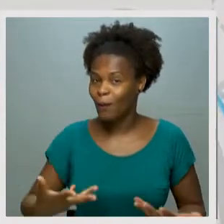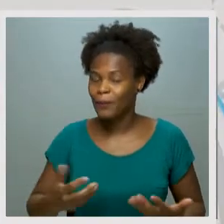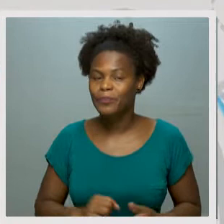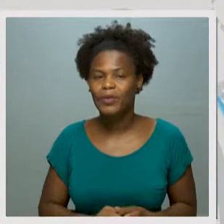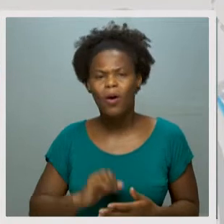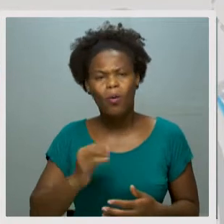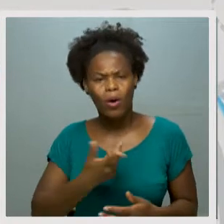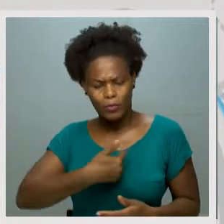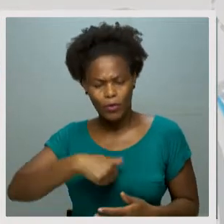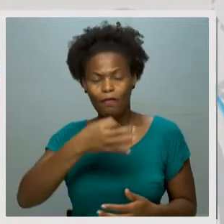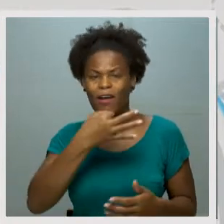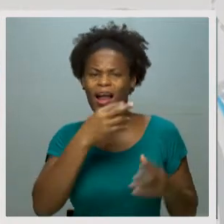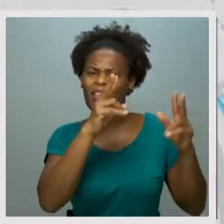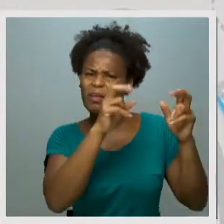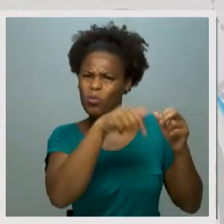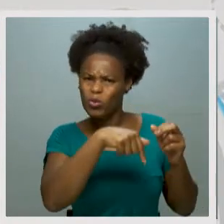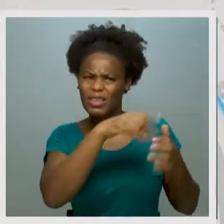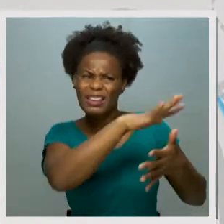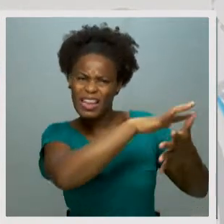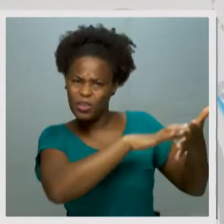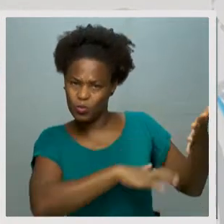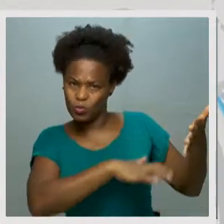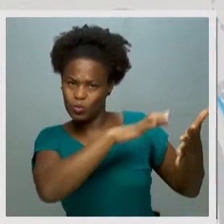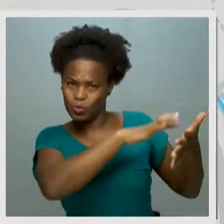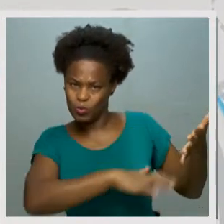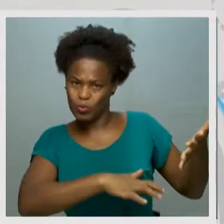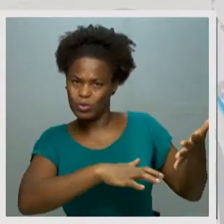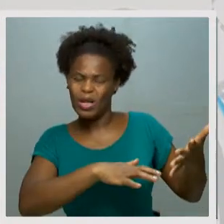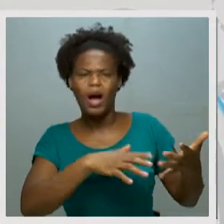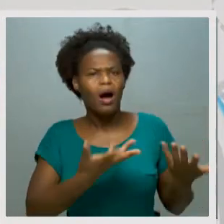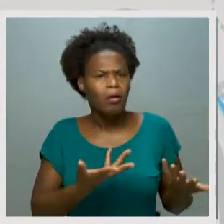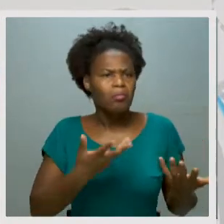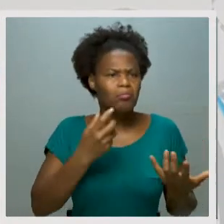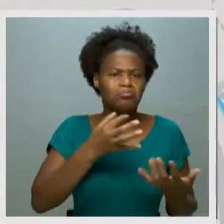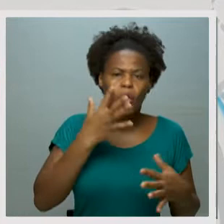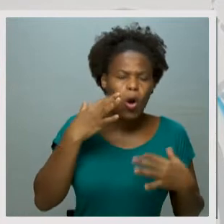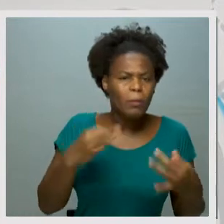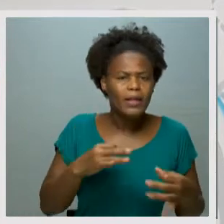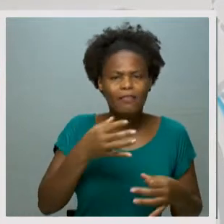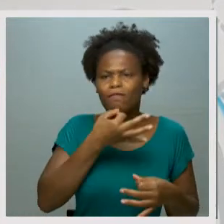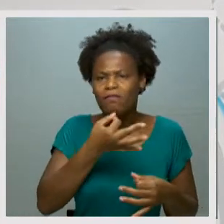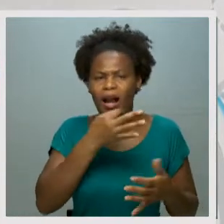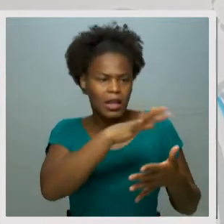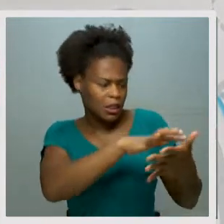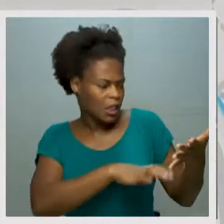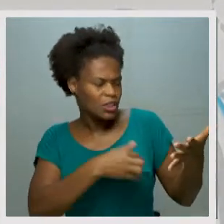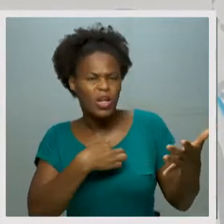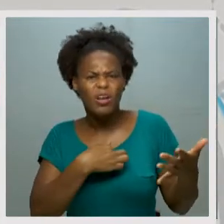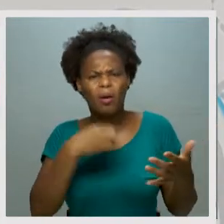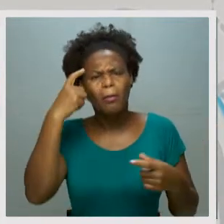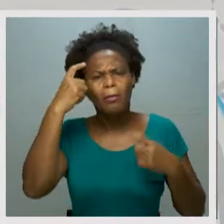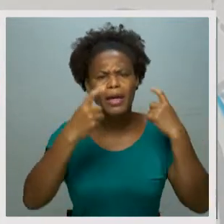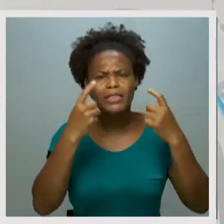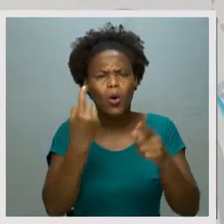Quando nós falamos de texto, as pessoas pensam o quê? Normalmente, quando nós falamos de textos, as pessoas pensam